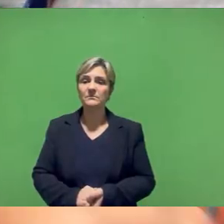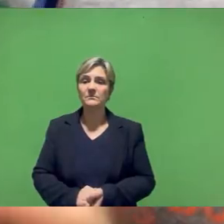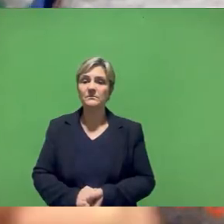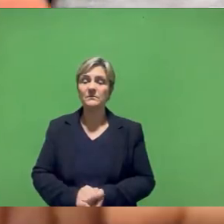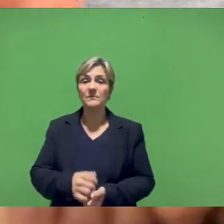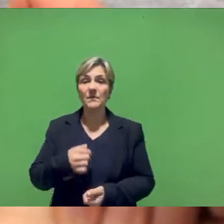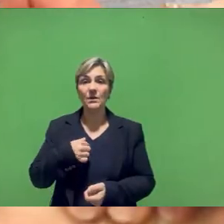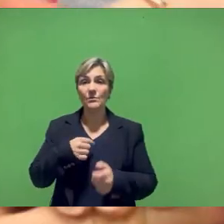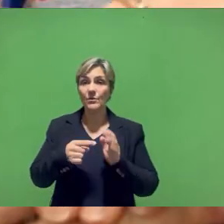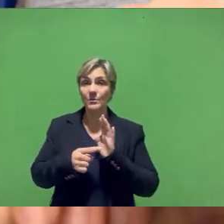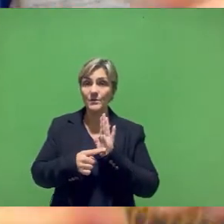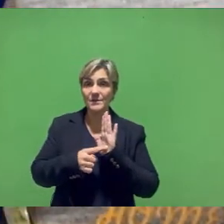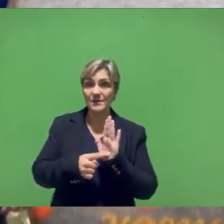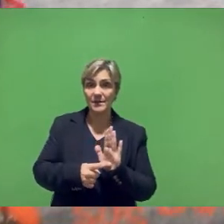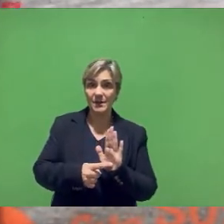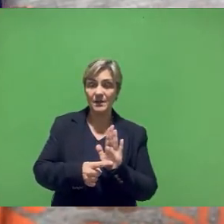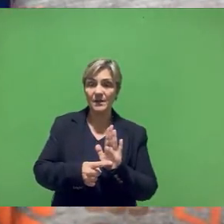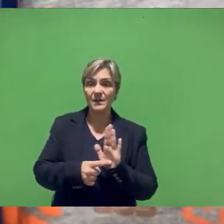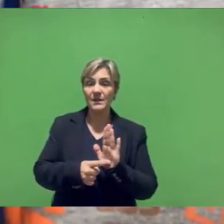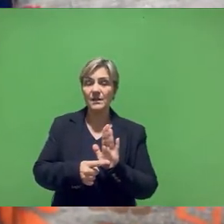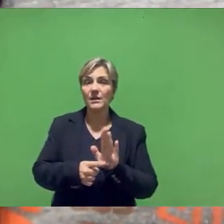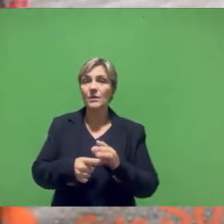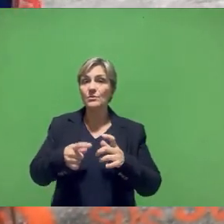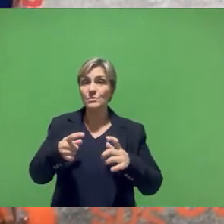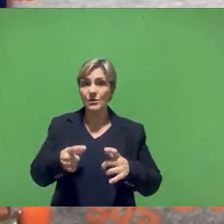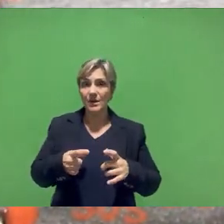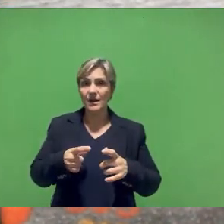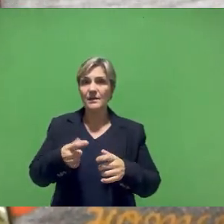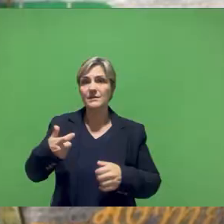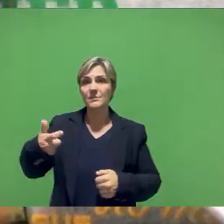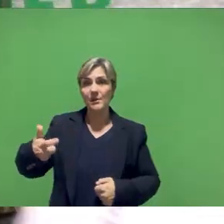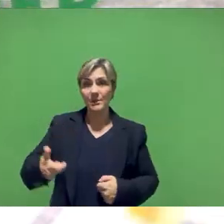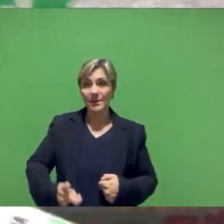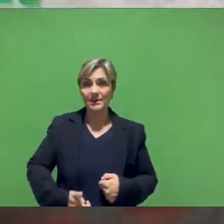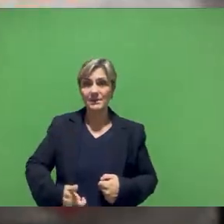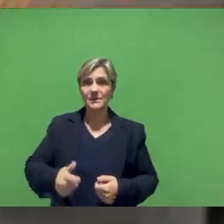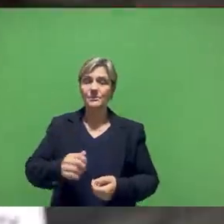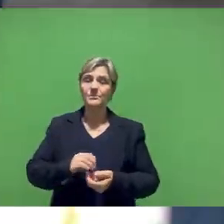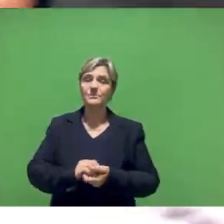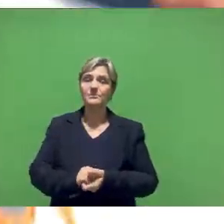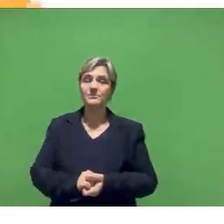bom? Bom, eu vou mostrar os locais de aplicação.